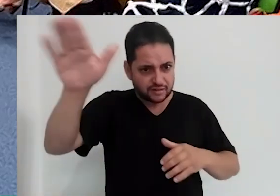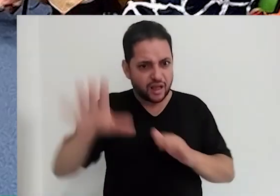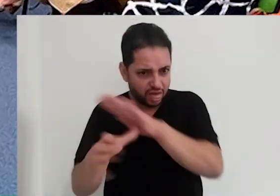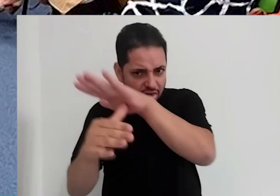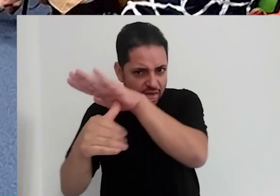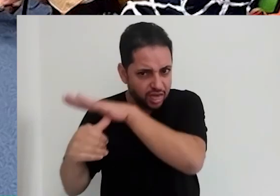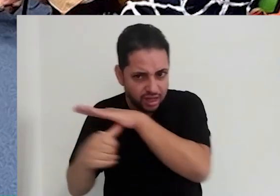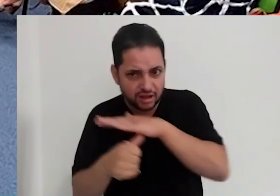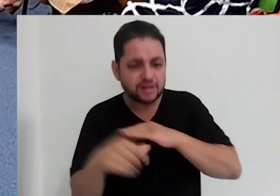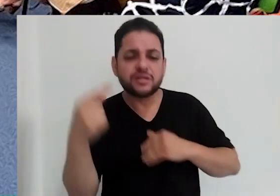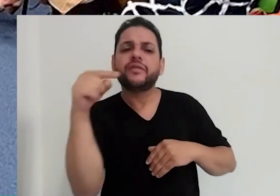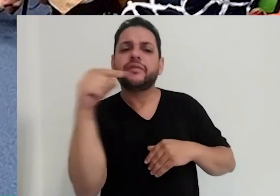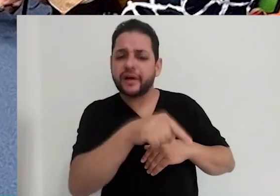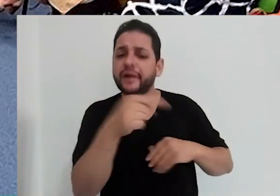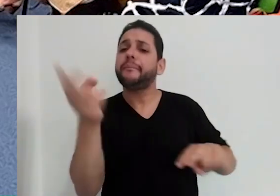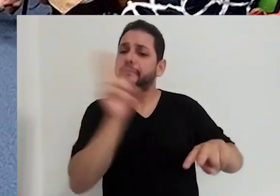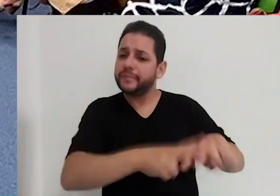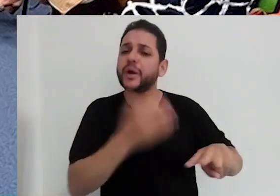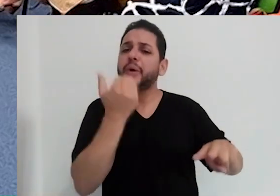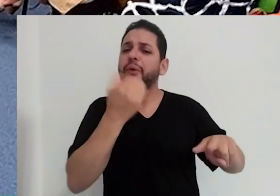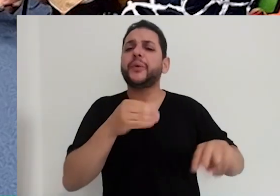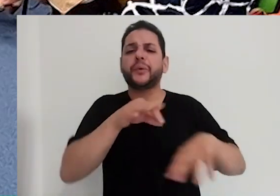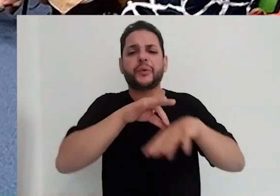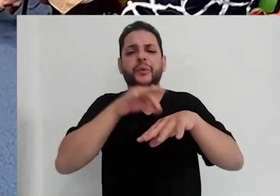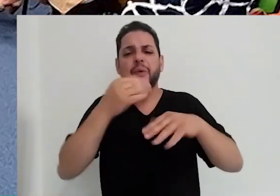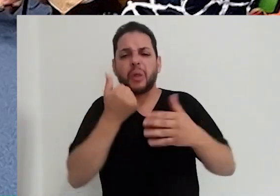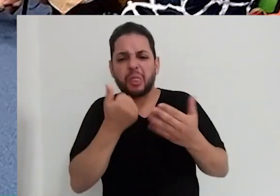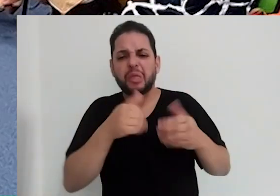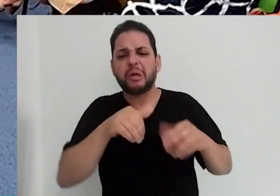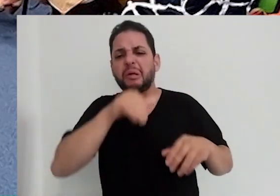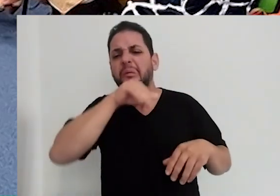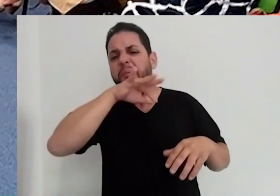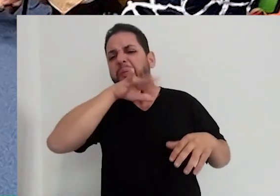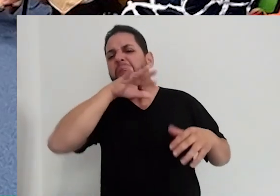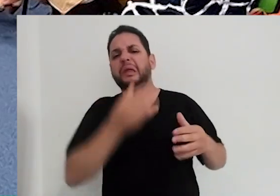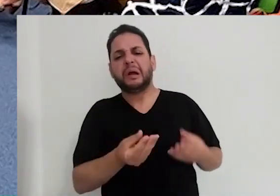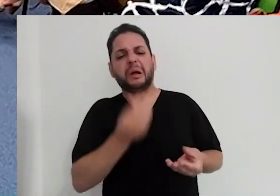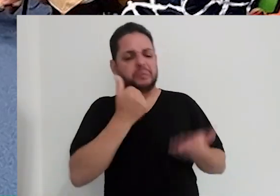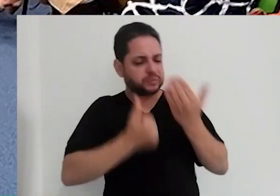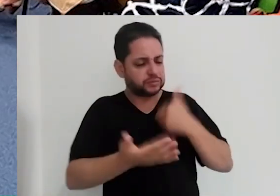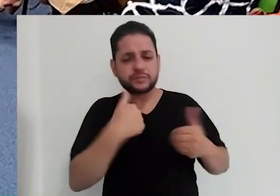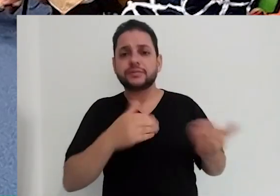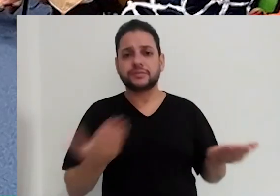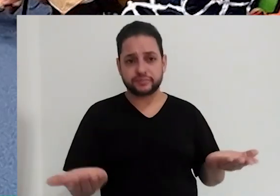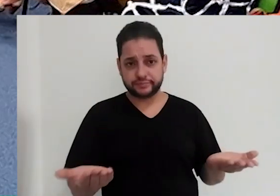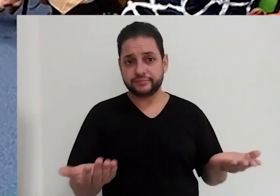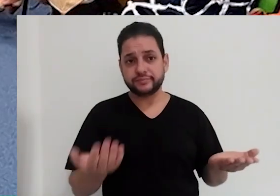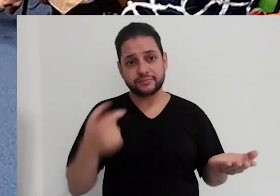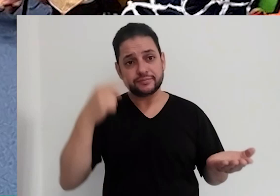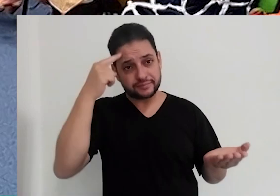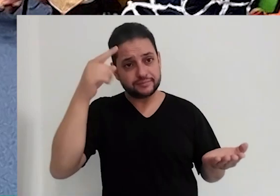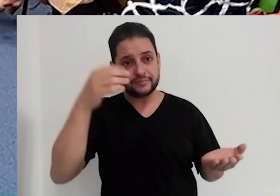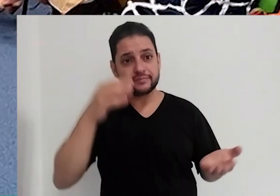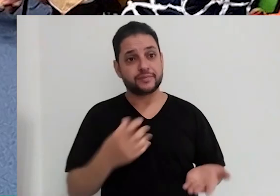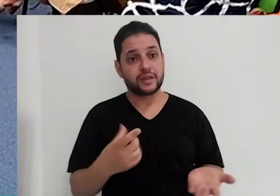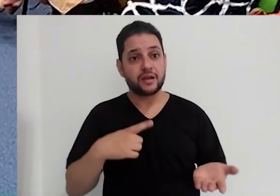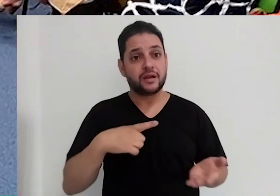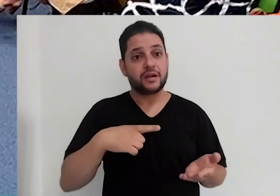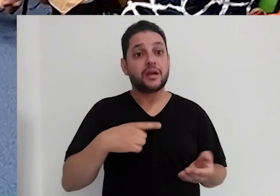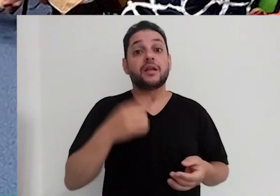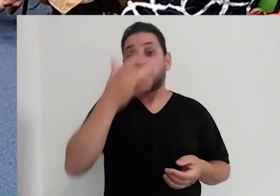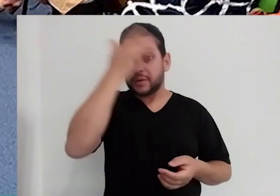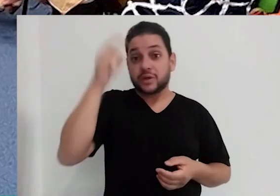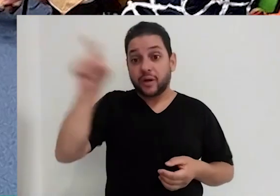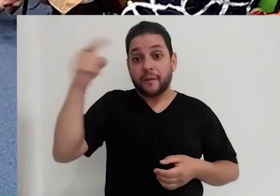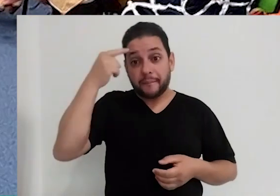comendo comida podre mesmo tá certo é isso mesmo então é muito sabe é é é isso que é justiça na cabeça das pessoas